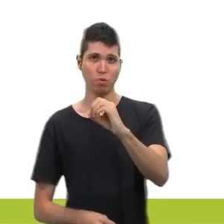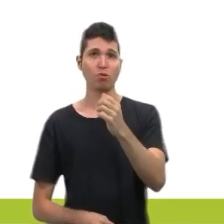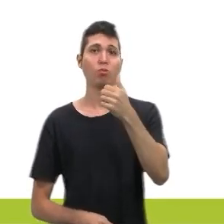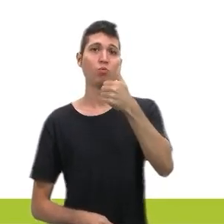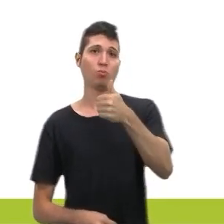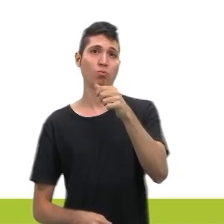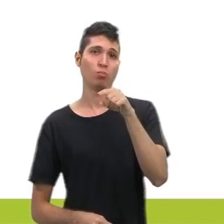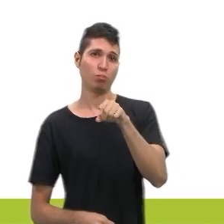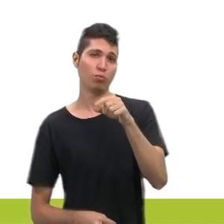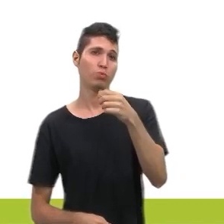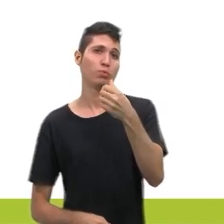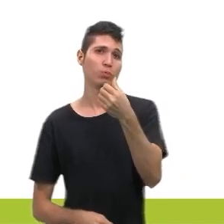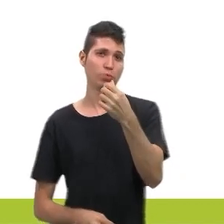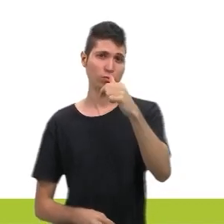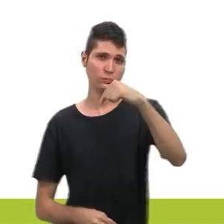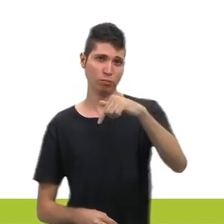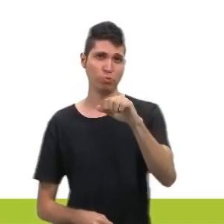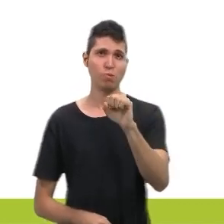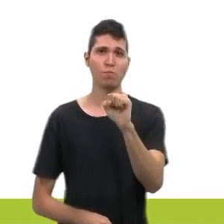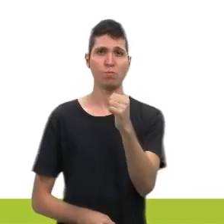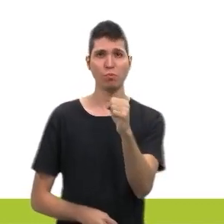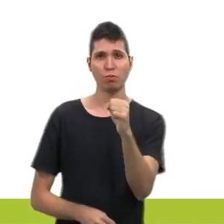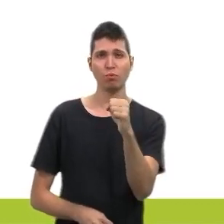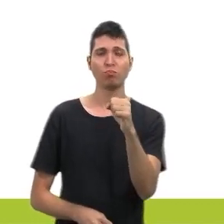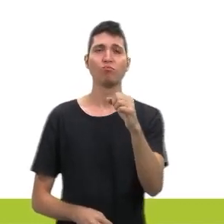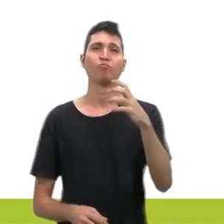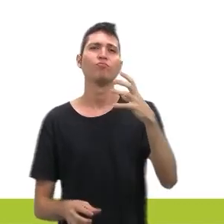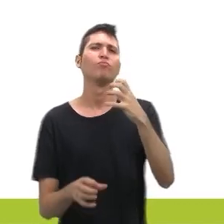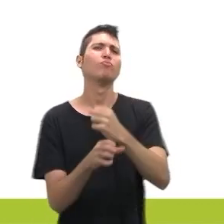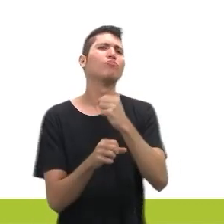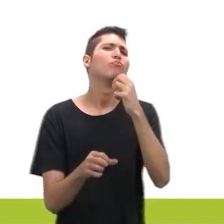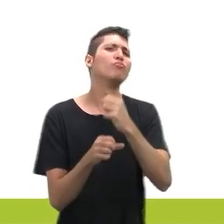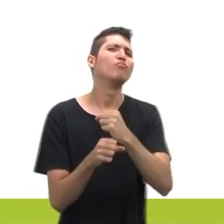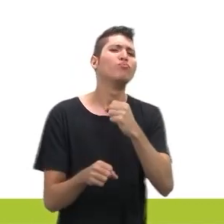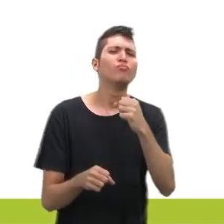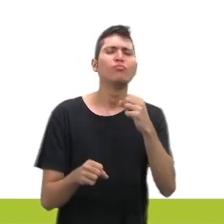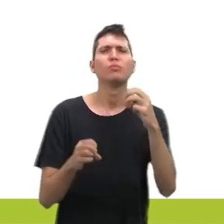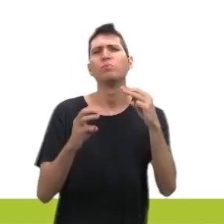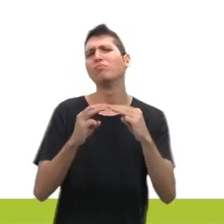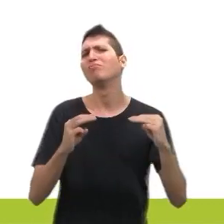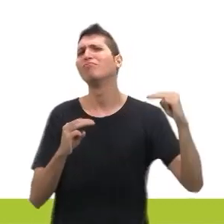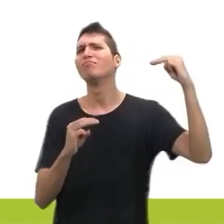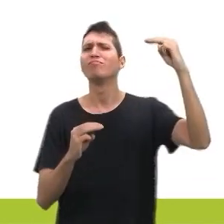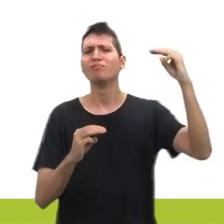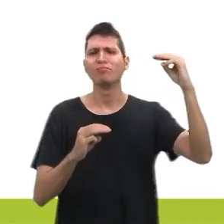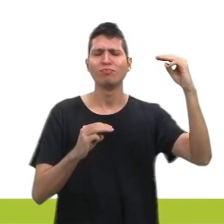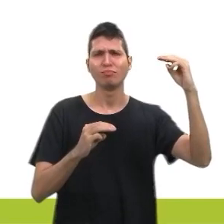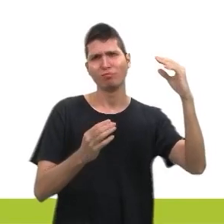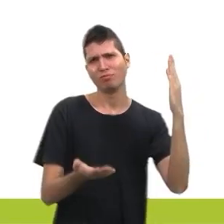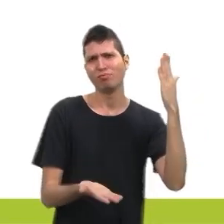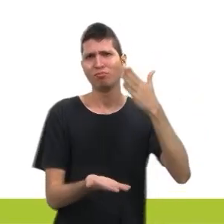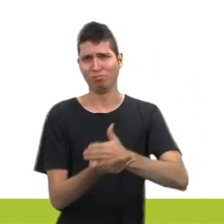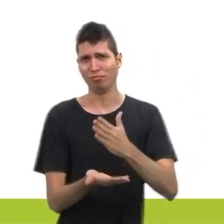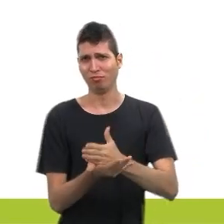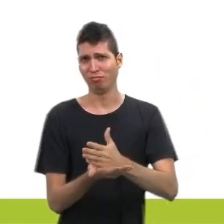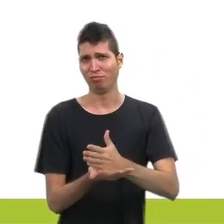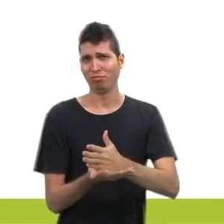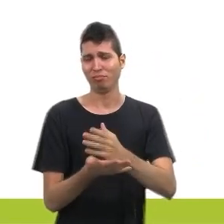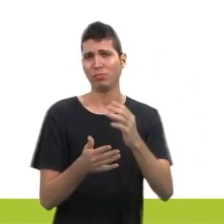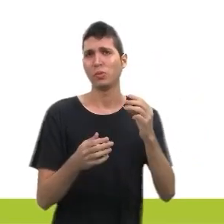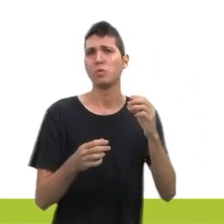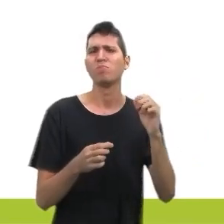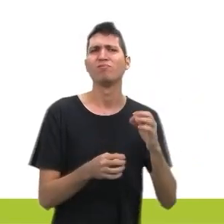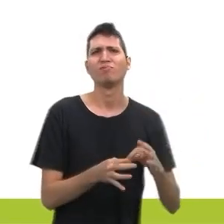1,55, 1,78. Qual o valor da mediana dessas alturas, né, dos estudantes? Gente, a altura